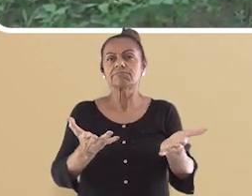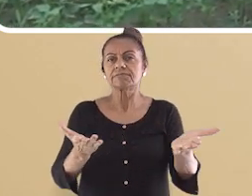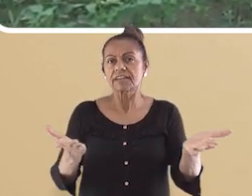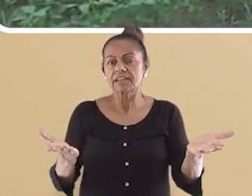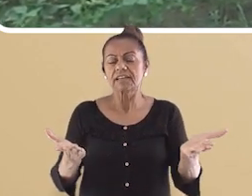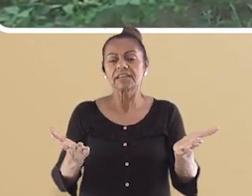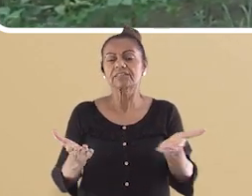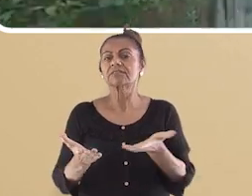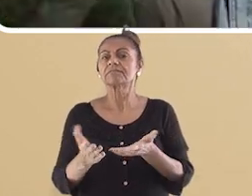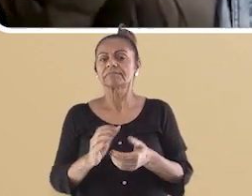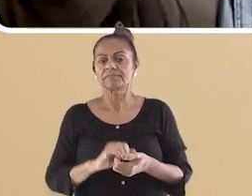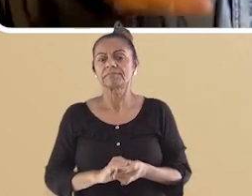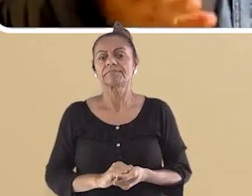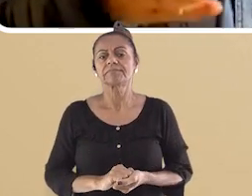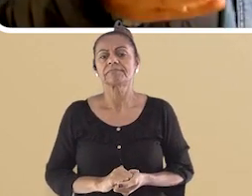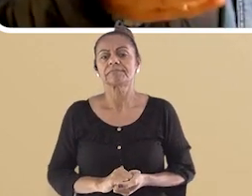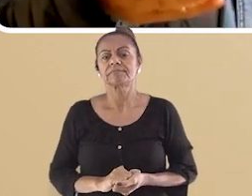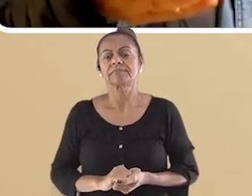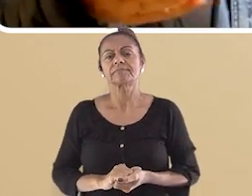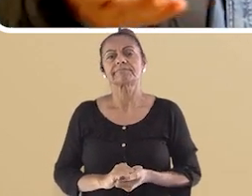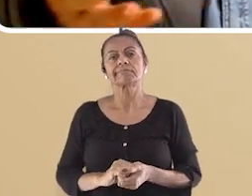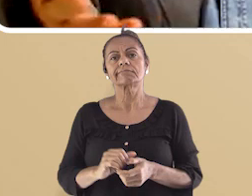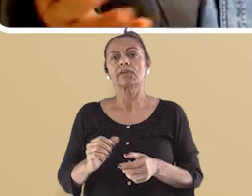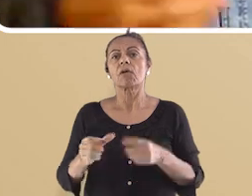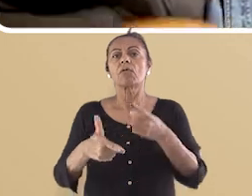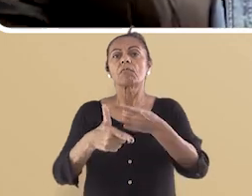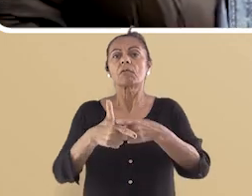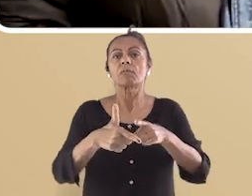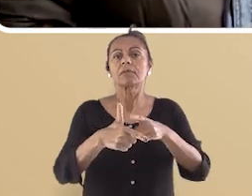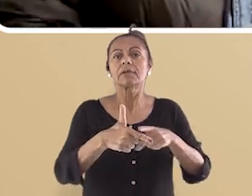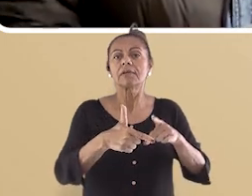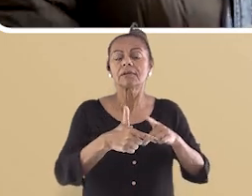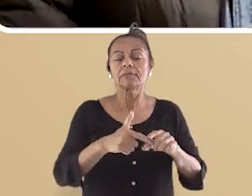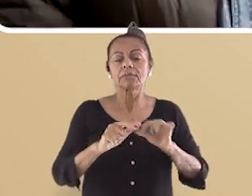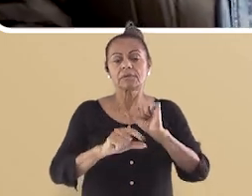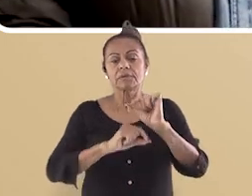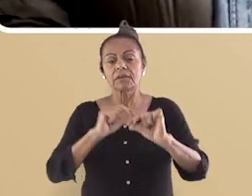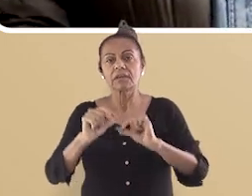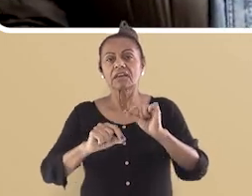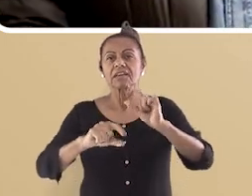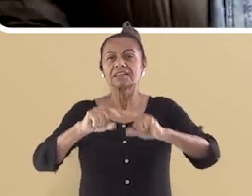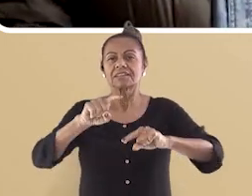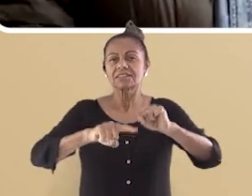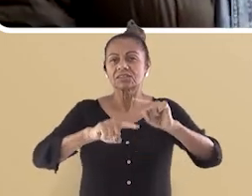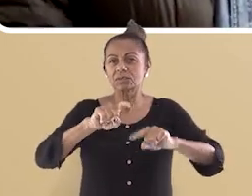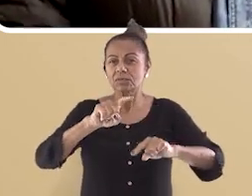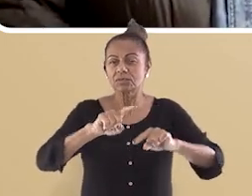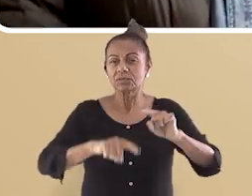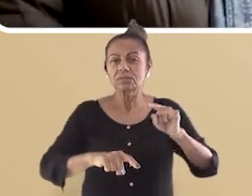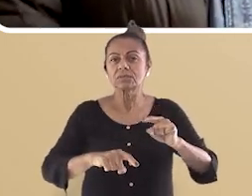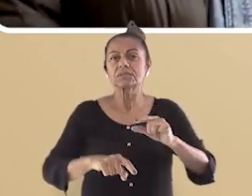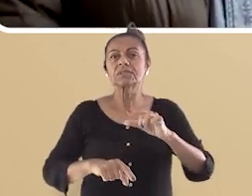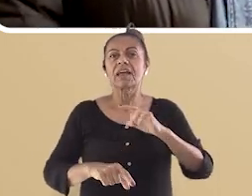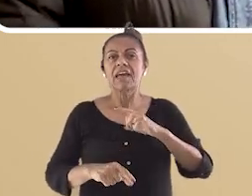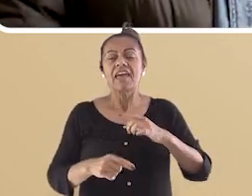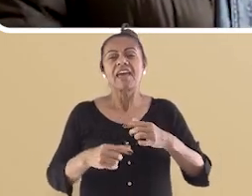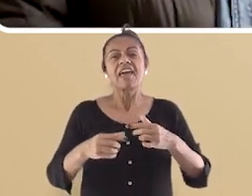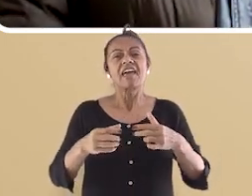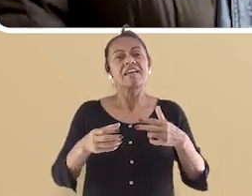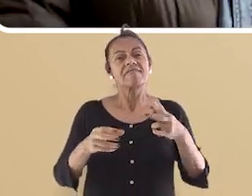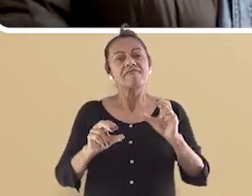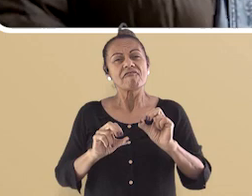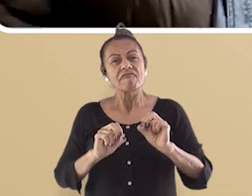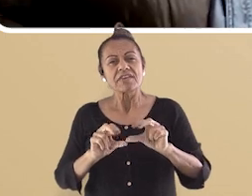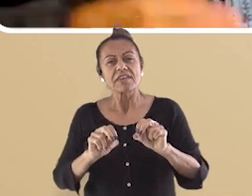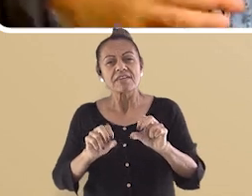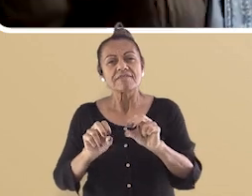aquelas empresas. As implicações disso é que, como esses produtos transgênicos são tolerantes a herbicidas, eles carregam resíduos